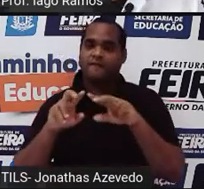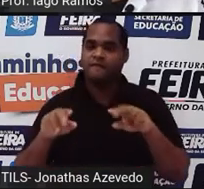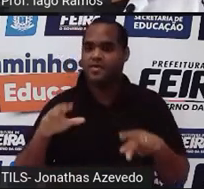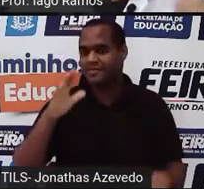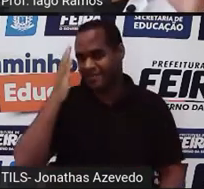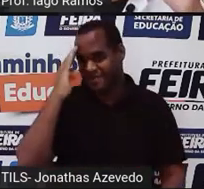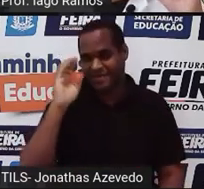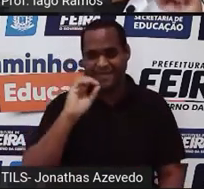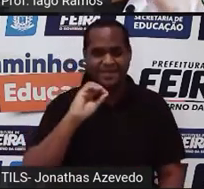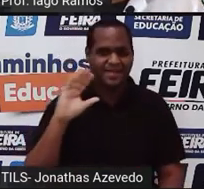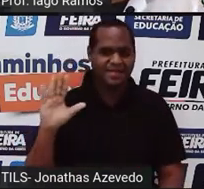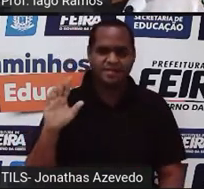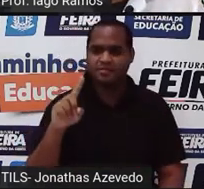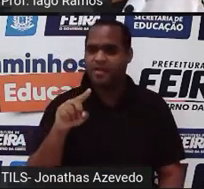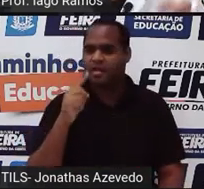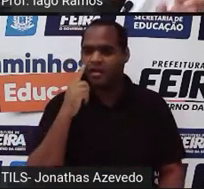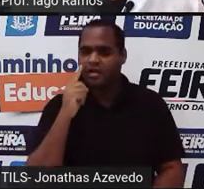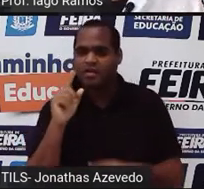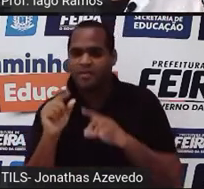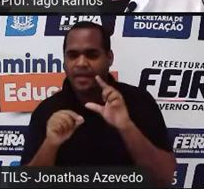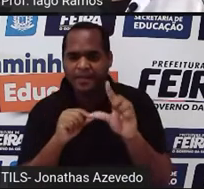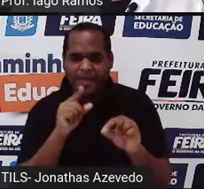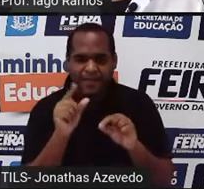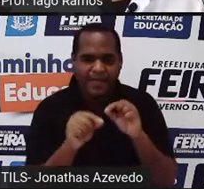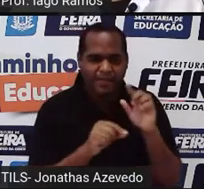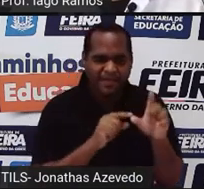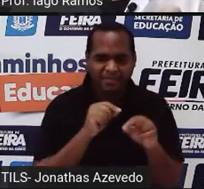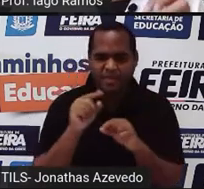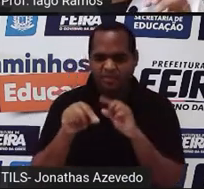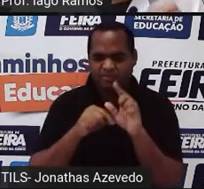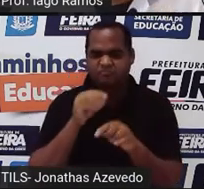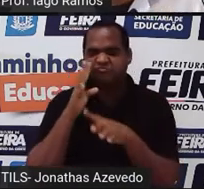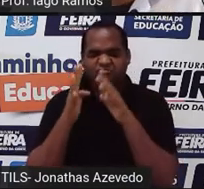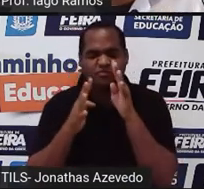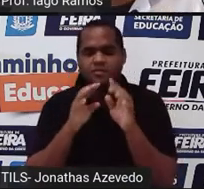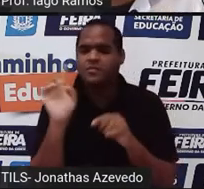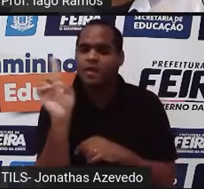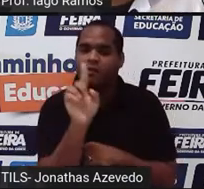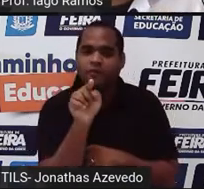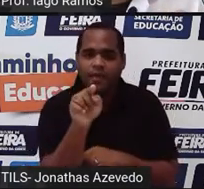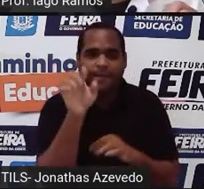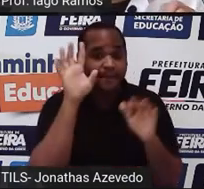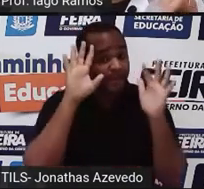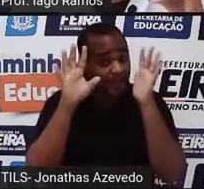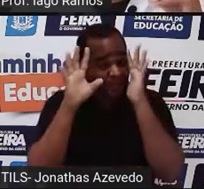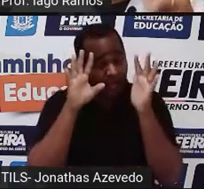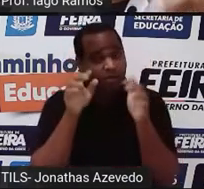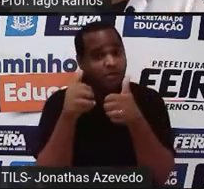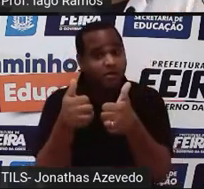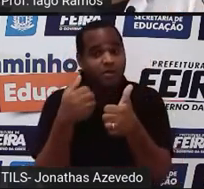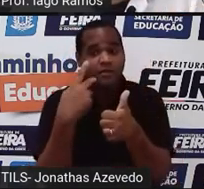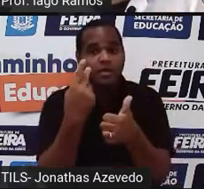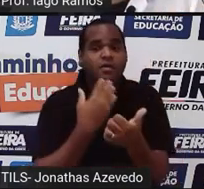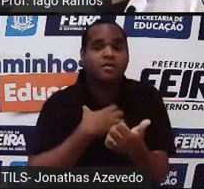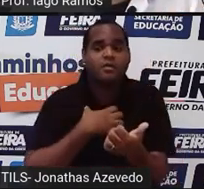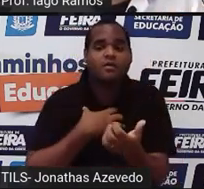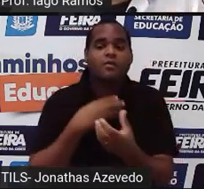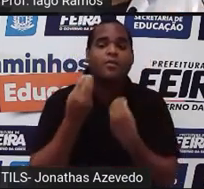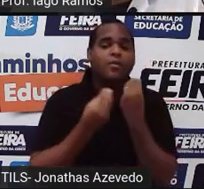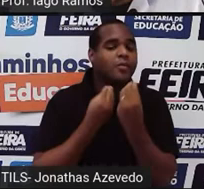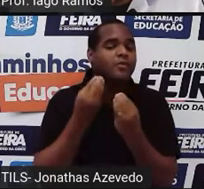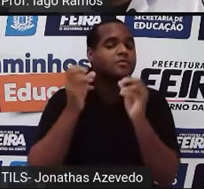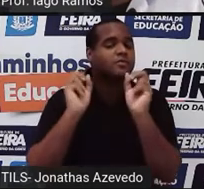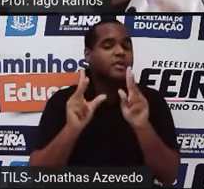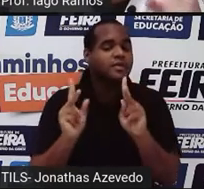bastante. Só que assim, não chuta, não fala aleatoriamente. Pensa um pouquinho como é que você conseguiu se comportar até